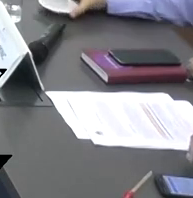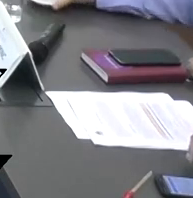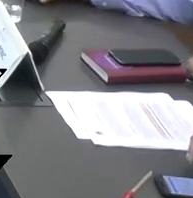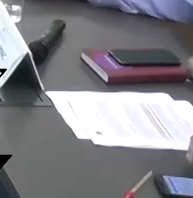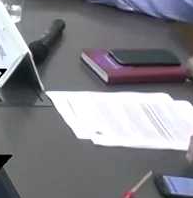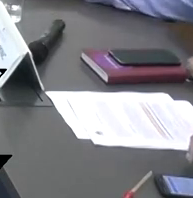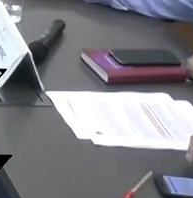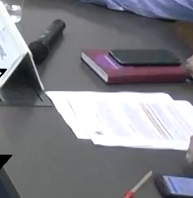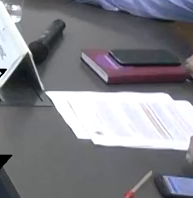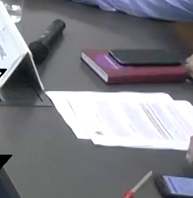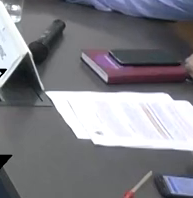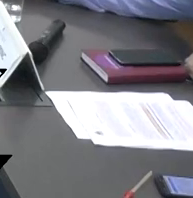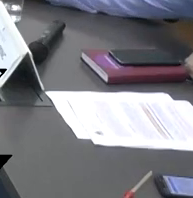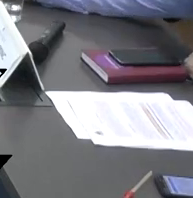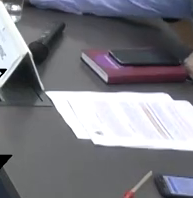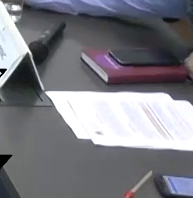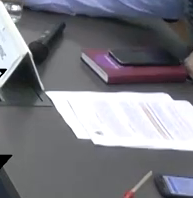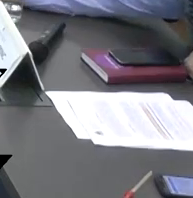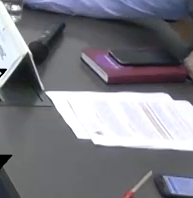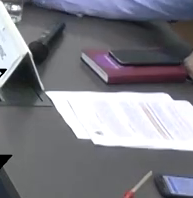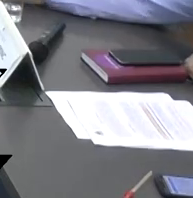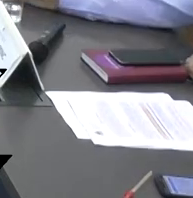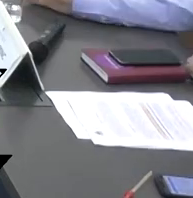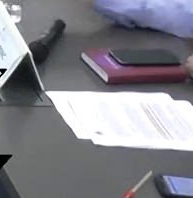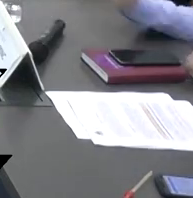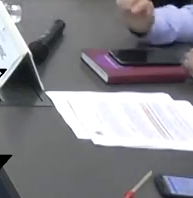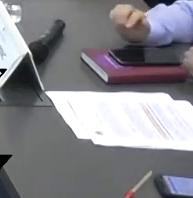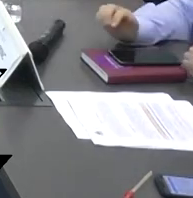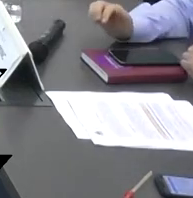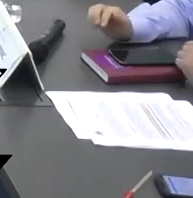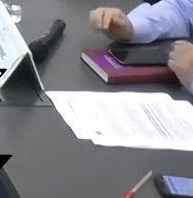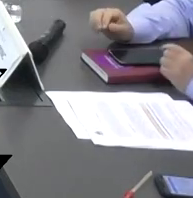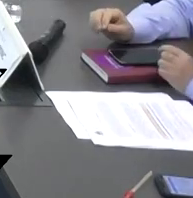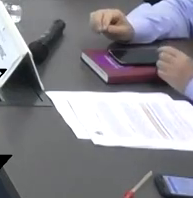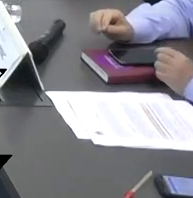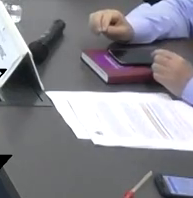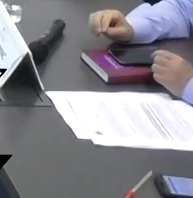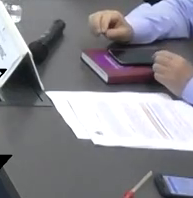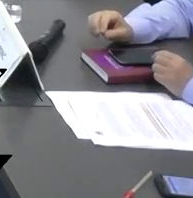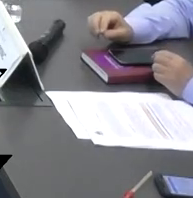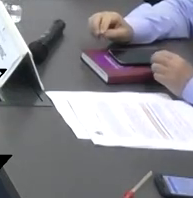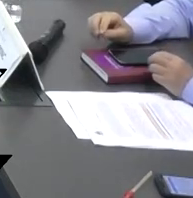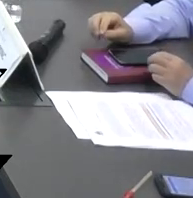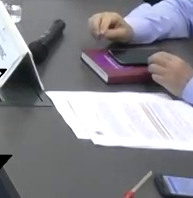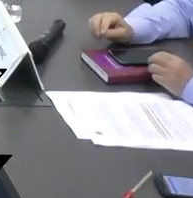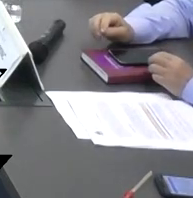algo que é da competência dele um vestígio de inconstitucionalidade